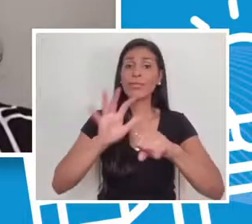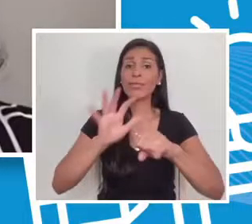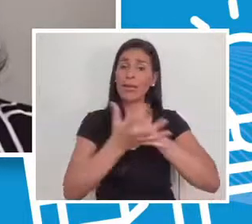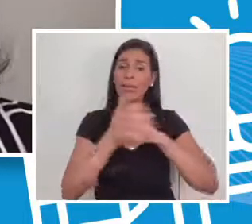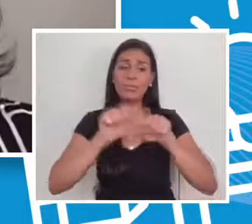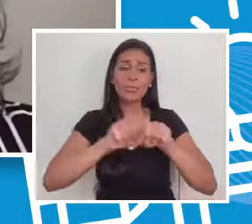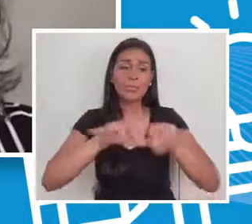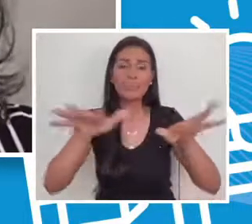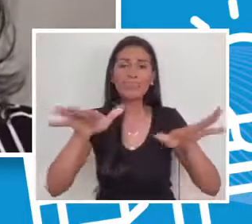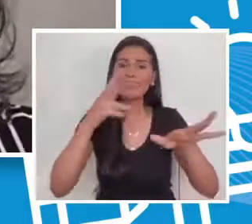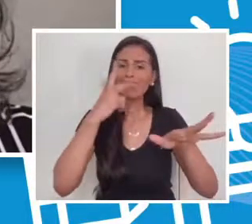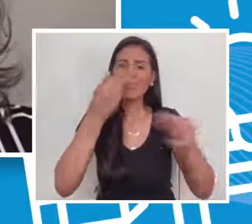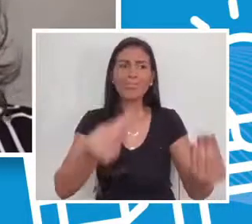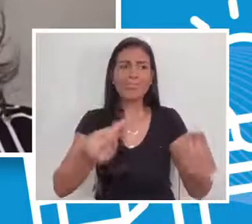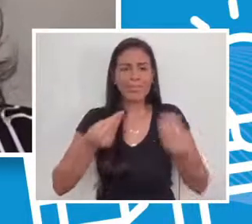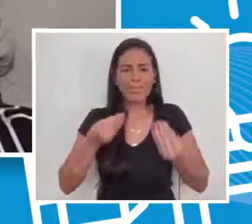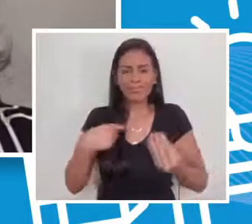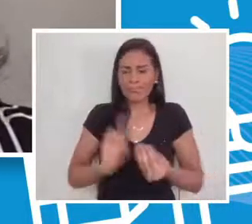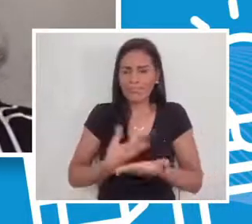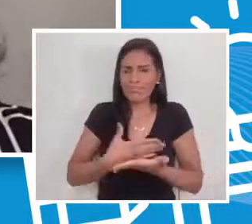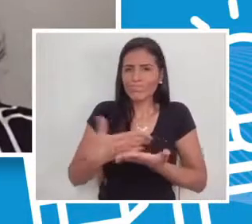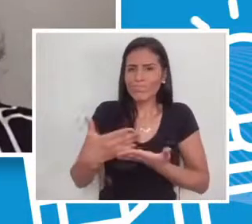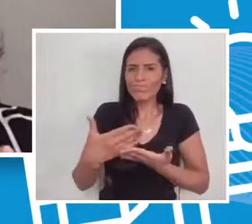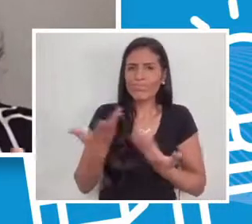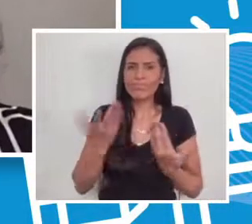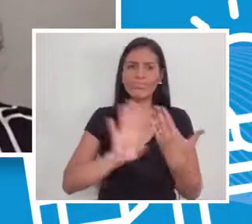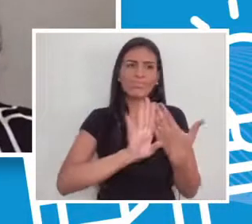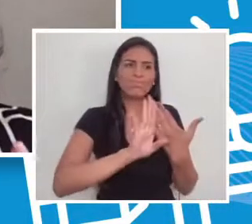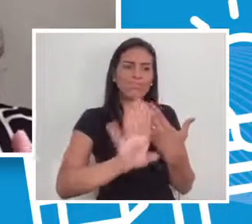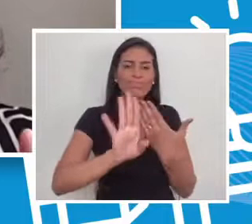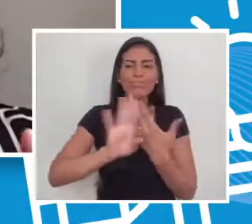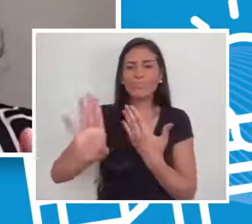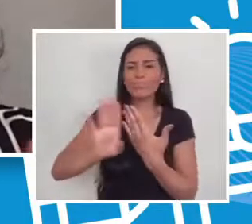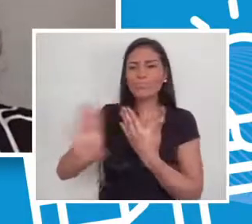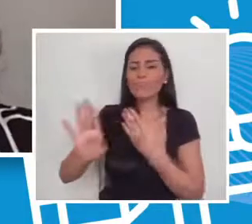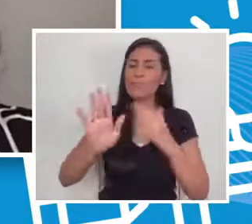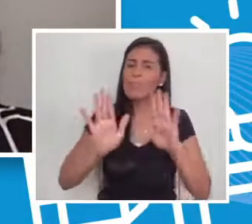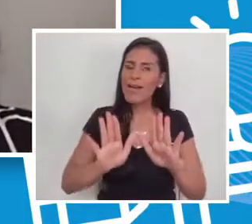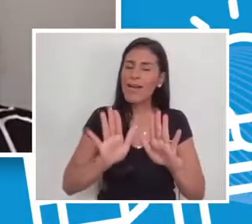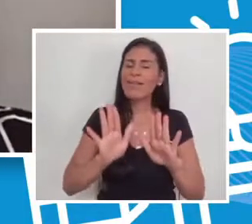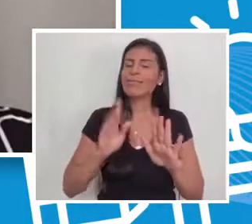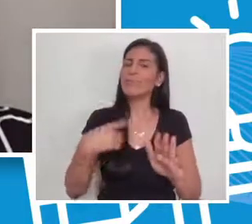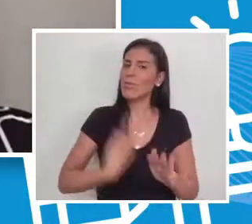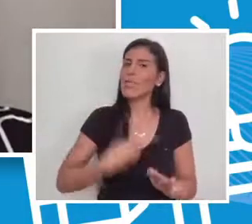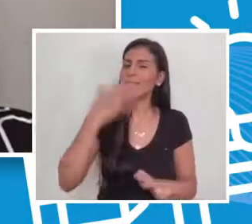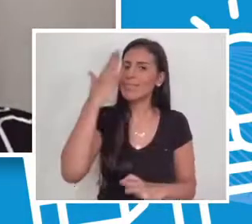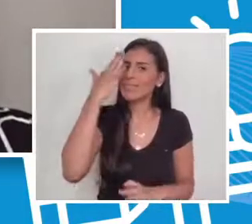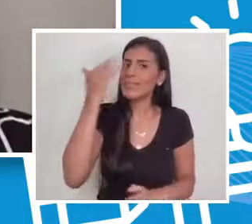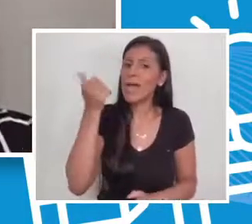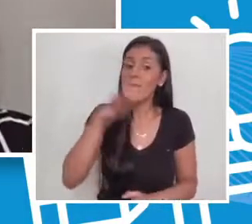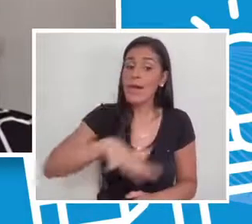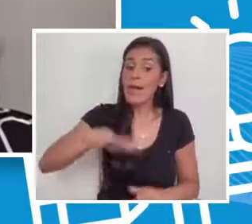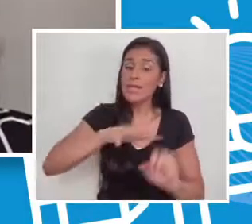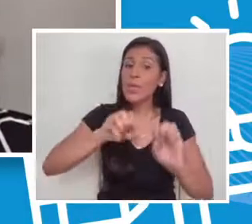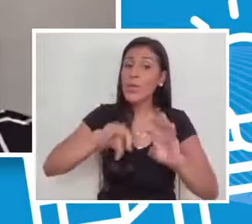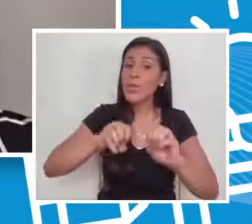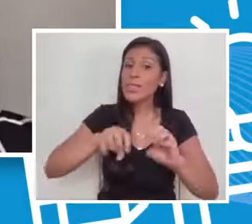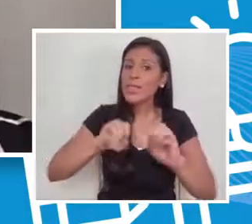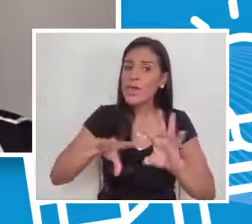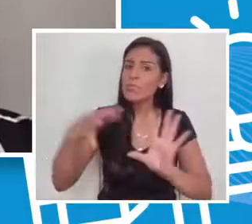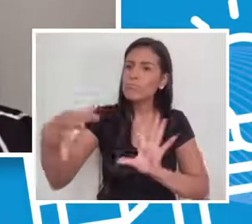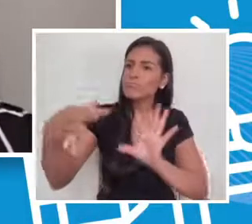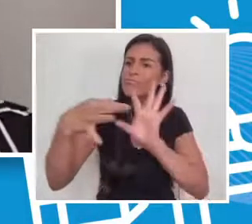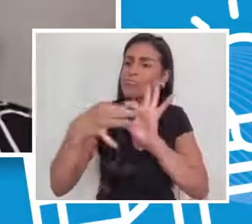distanciamento, certo? Considerando que a presença é uma questão fundamental para a educação, para a